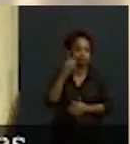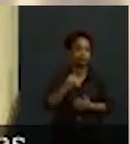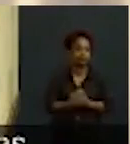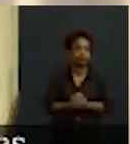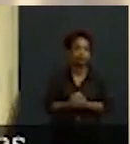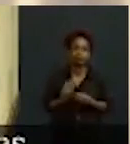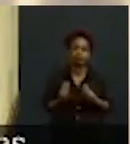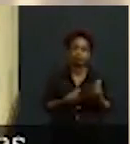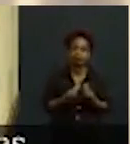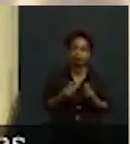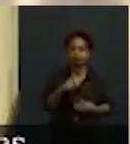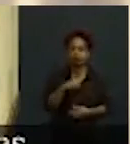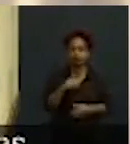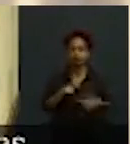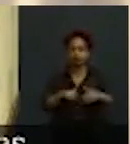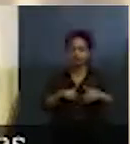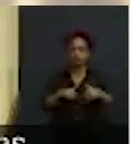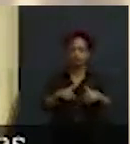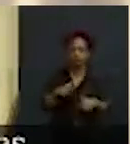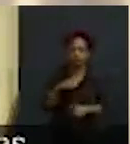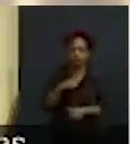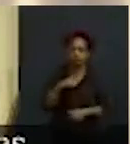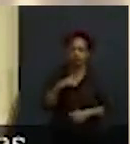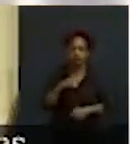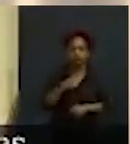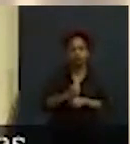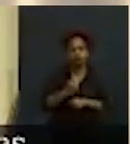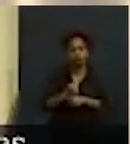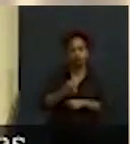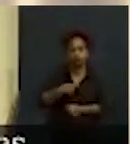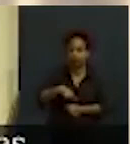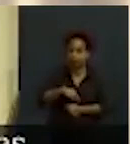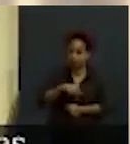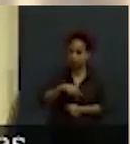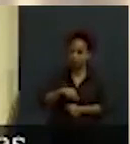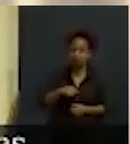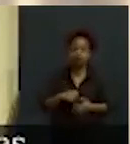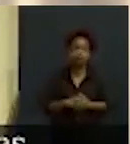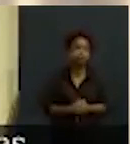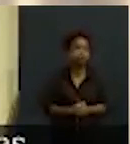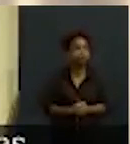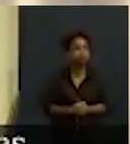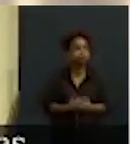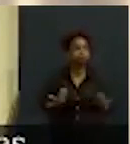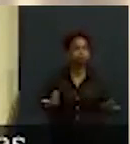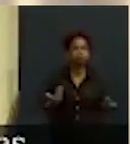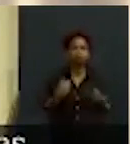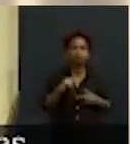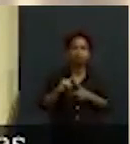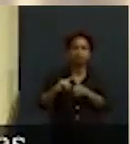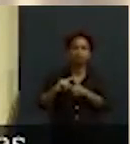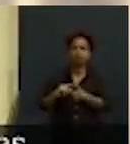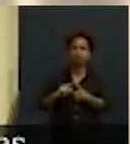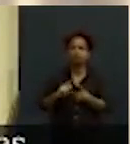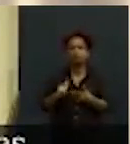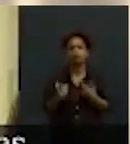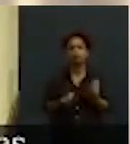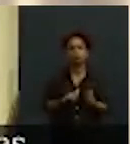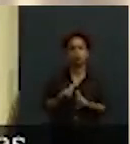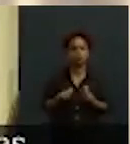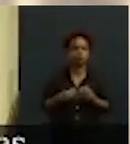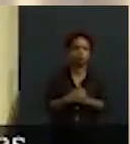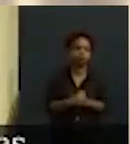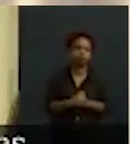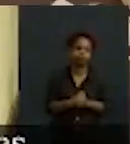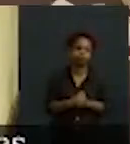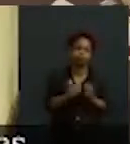O próprio formato da solenidade este ano, quando colocado em contraste com o tradicional e caloroso